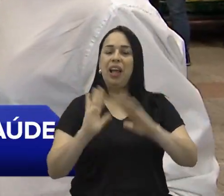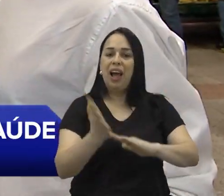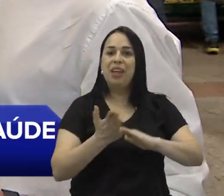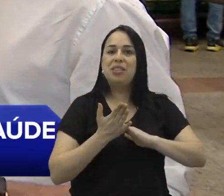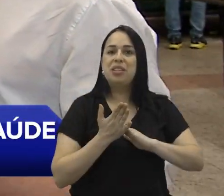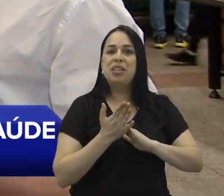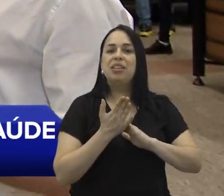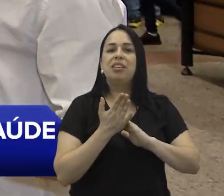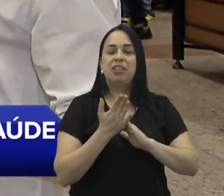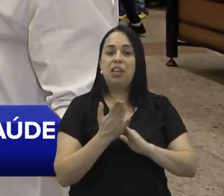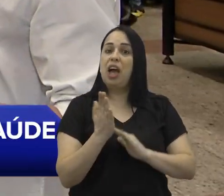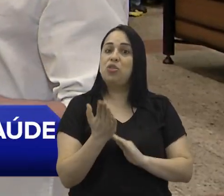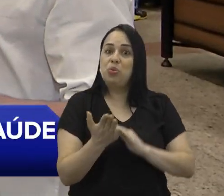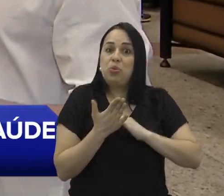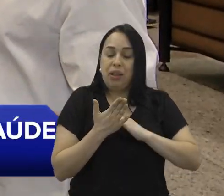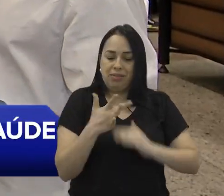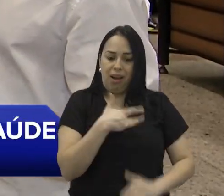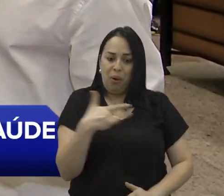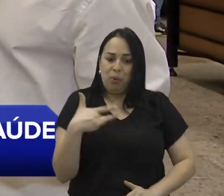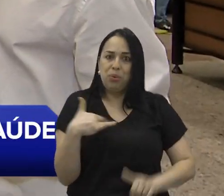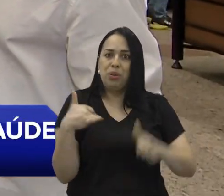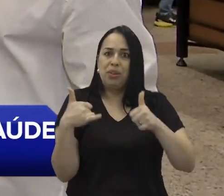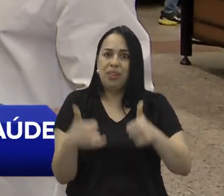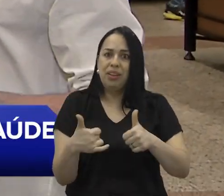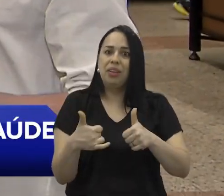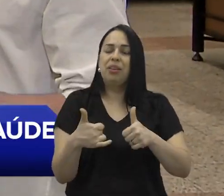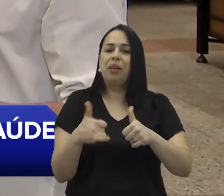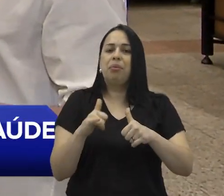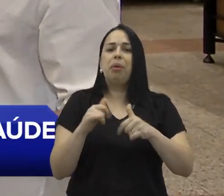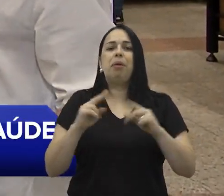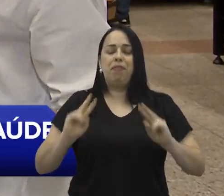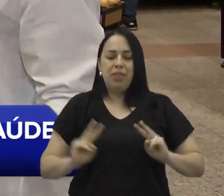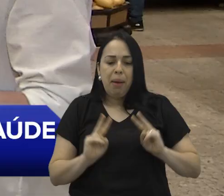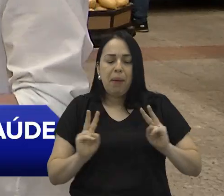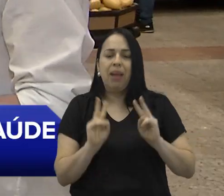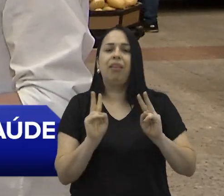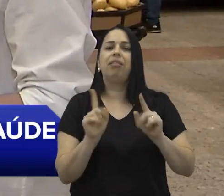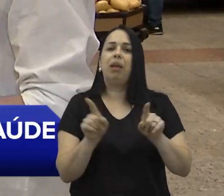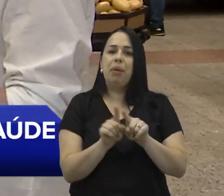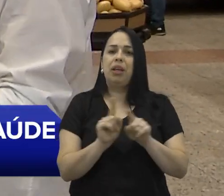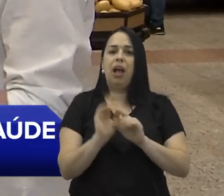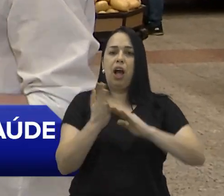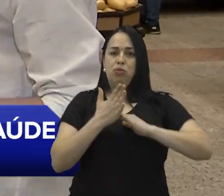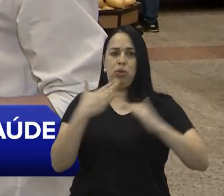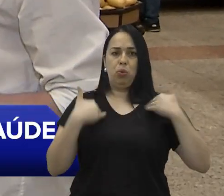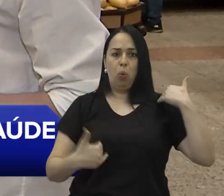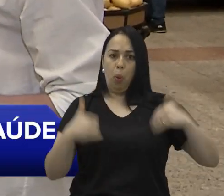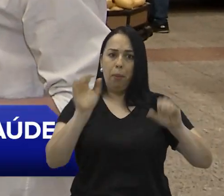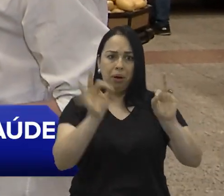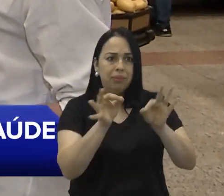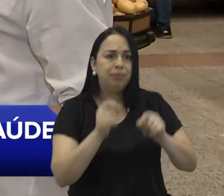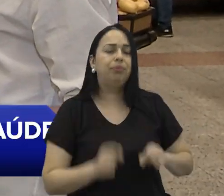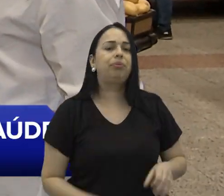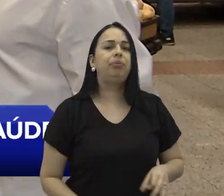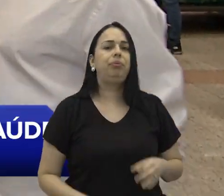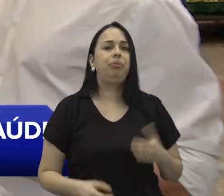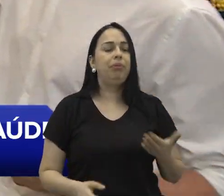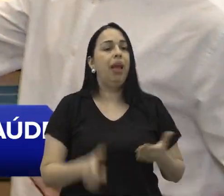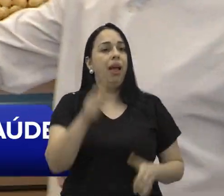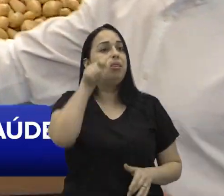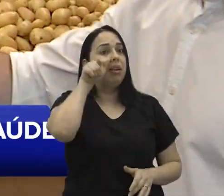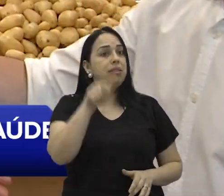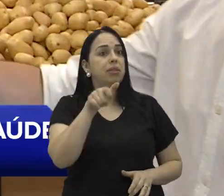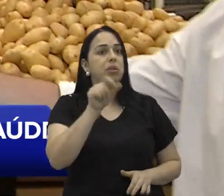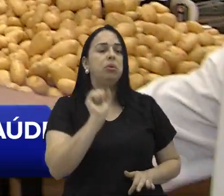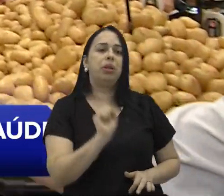dizer, né? E tudo isso é muito nutritivo, né? As informações nutricionais desses alimentos também fazem bem para o nosso corpo, né?